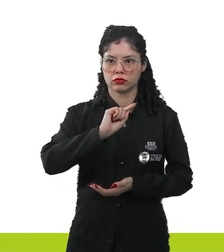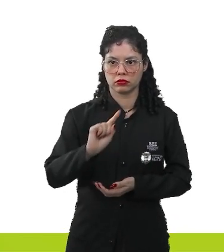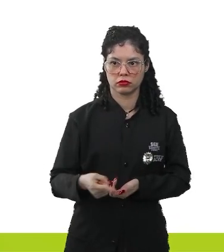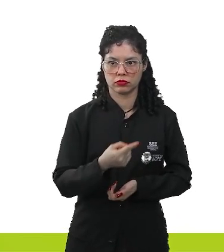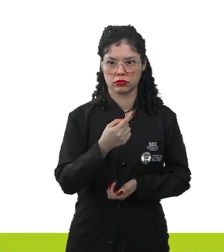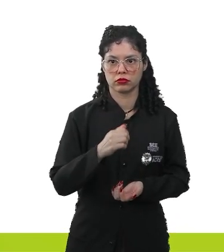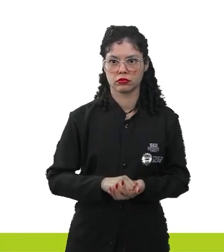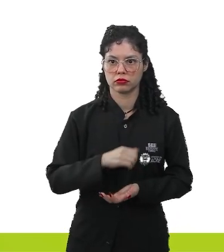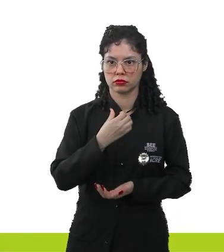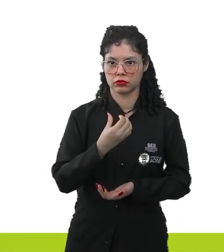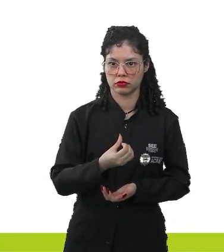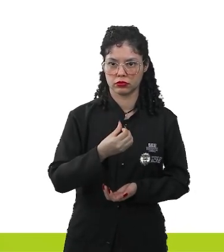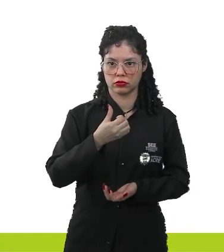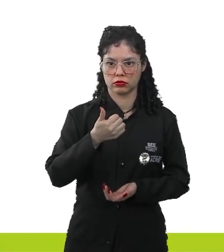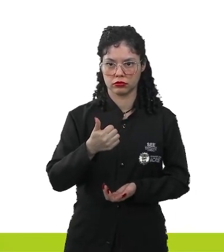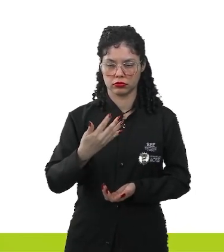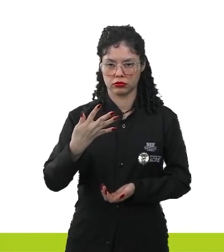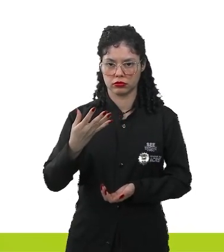1.146.